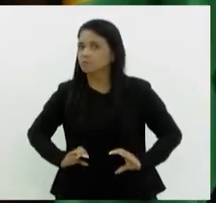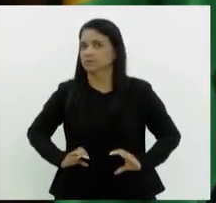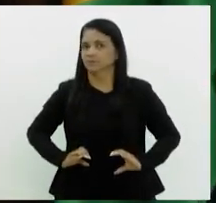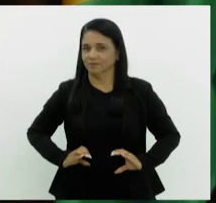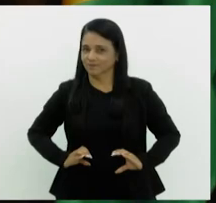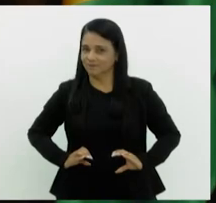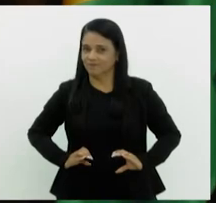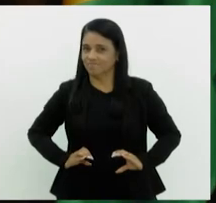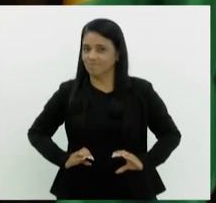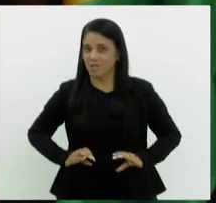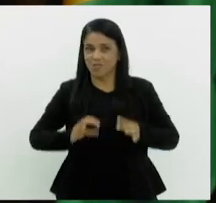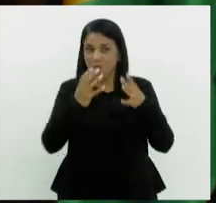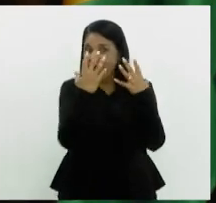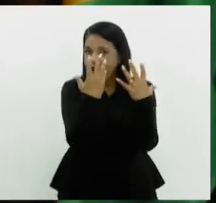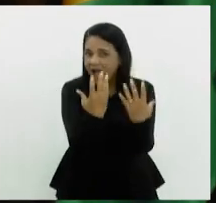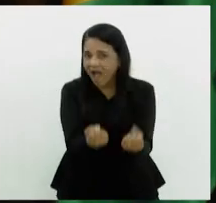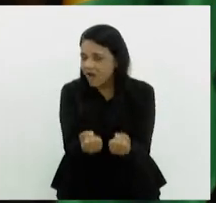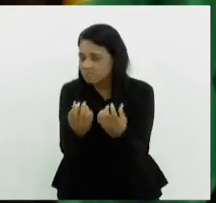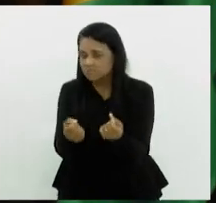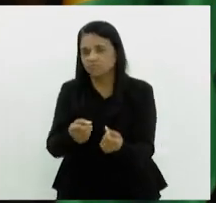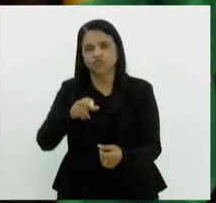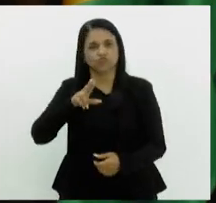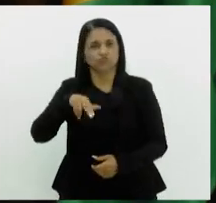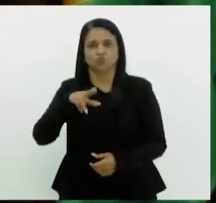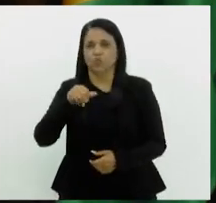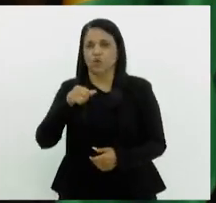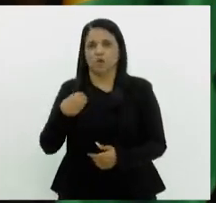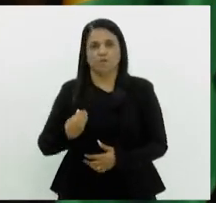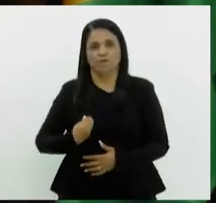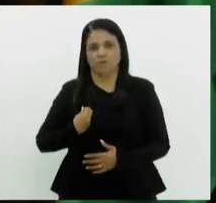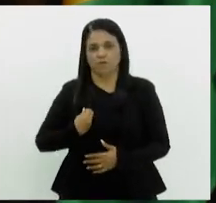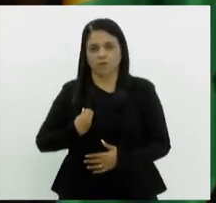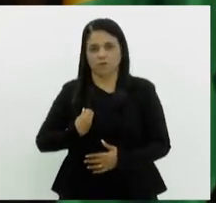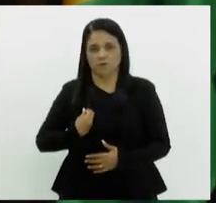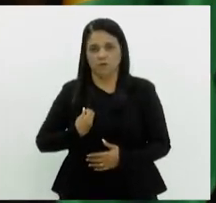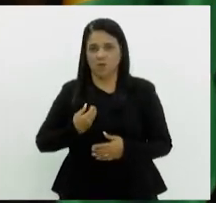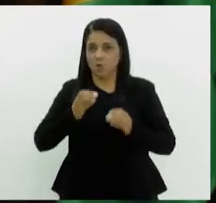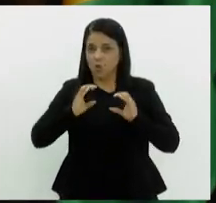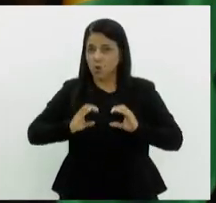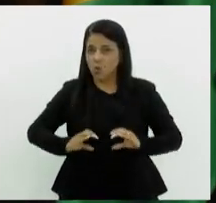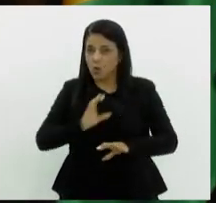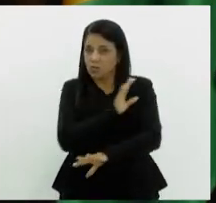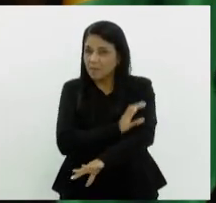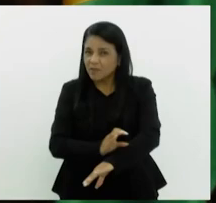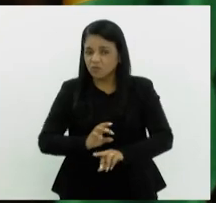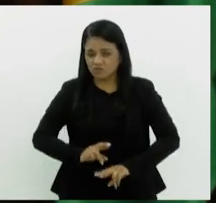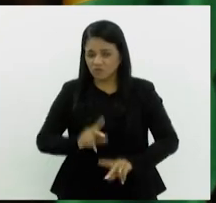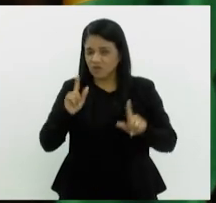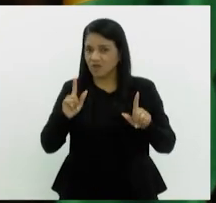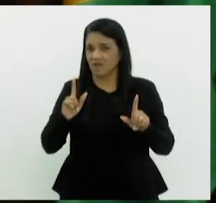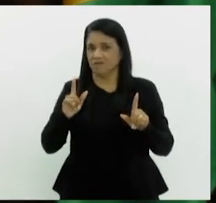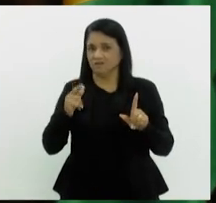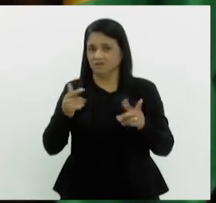não aceite para a nossa vida esse comportamento. E eu fico muito feliz e agradecida à nossa querida